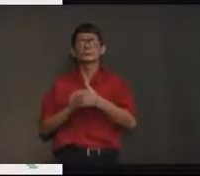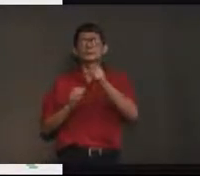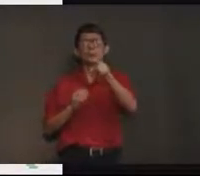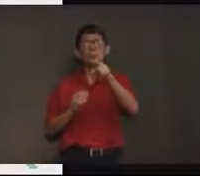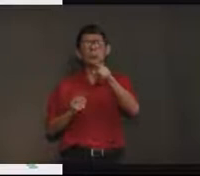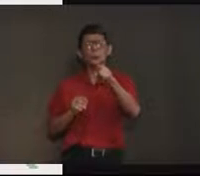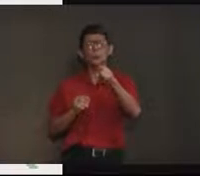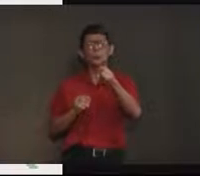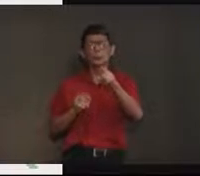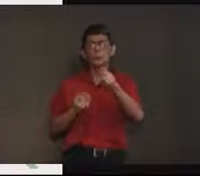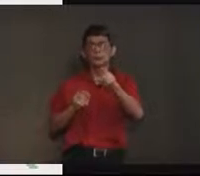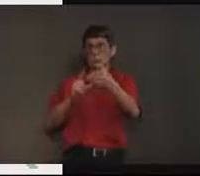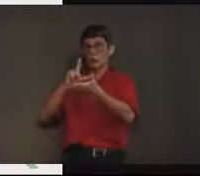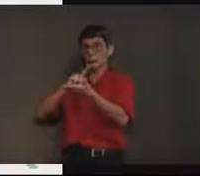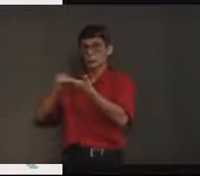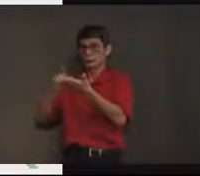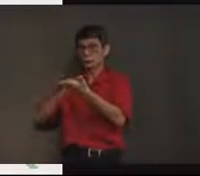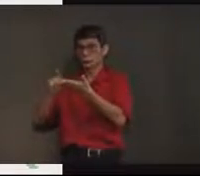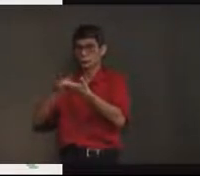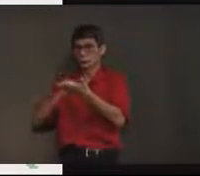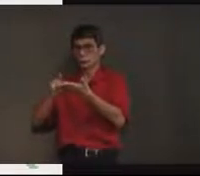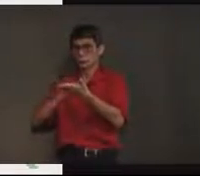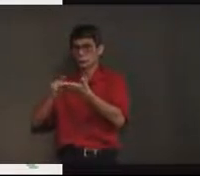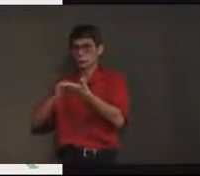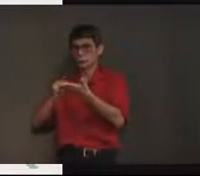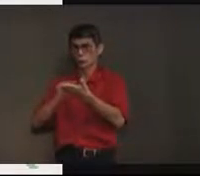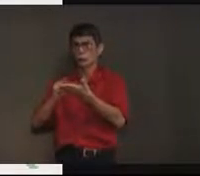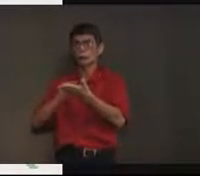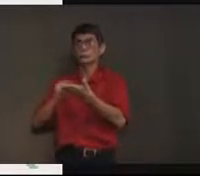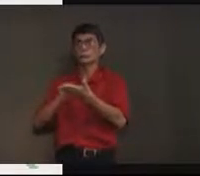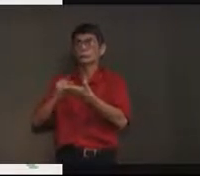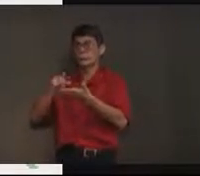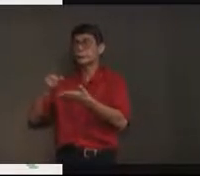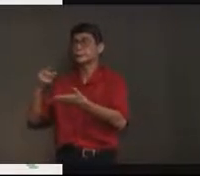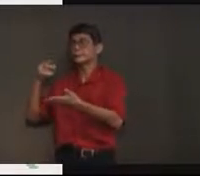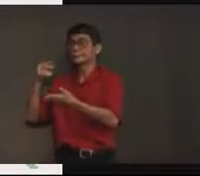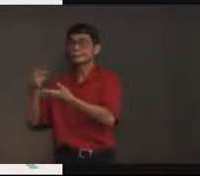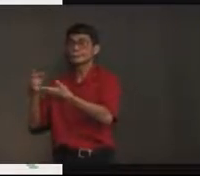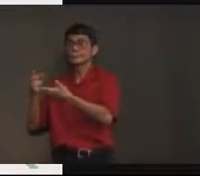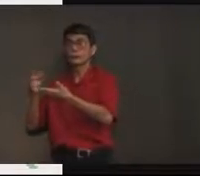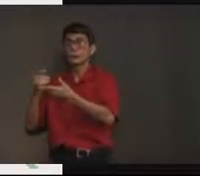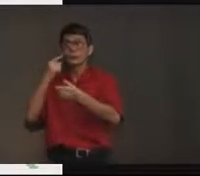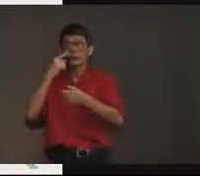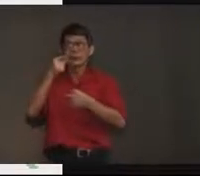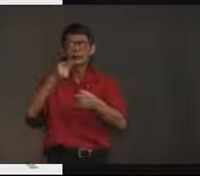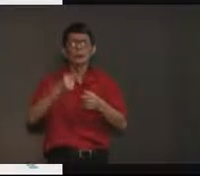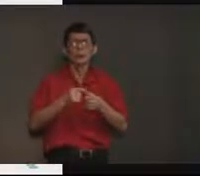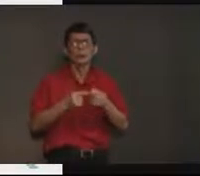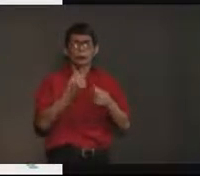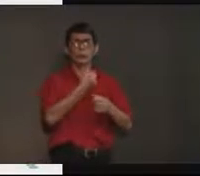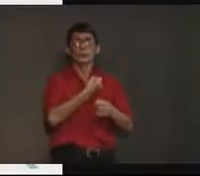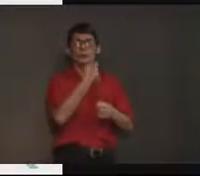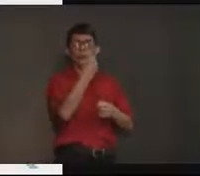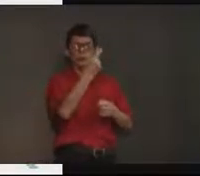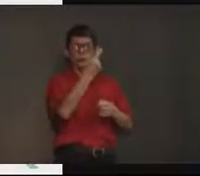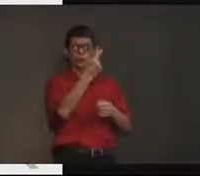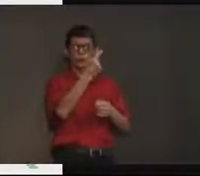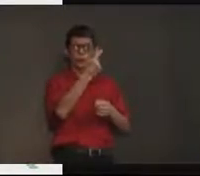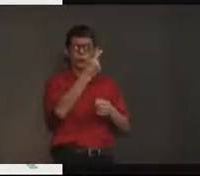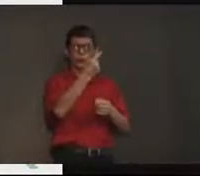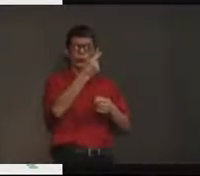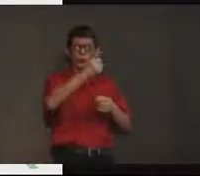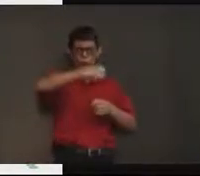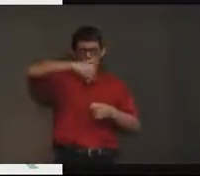isso aqui é um artigo de dados experimentais o primeiro foco de luz aquele número um lá na ponta